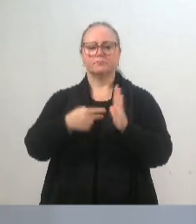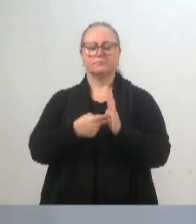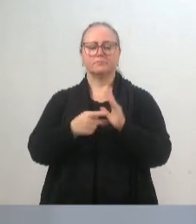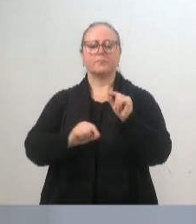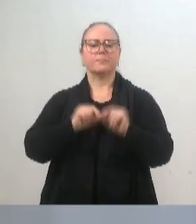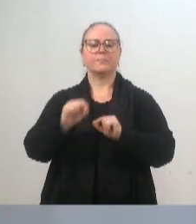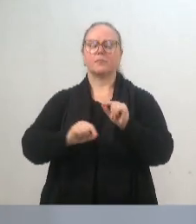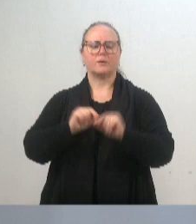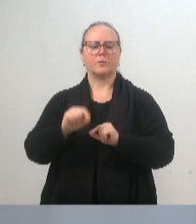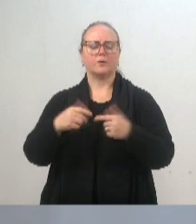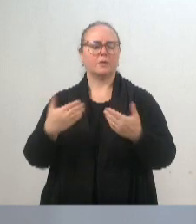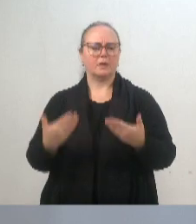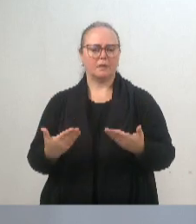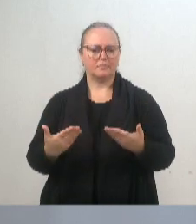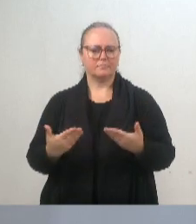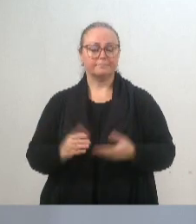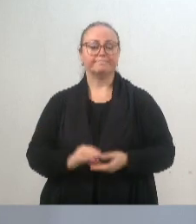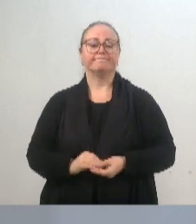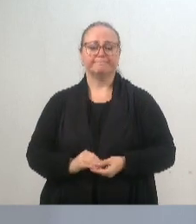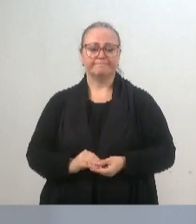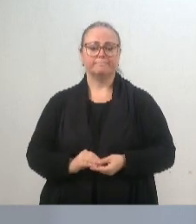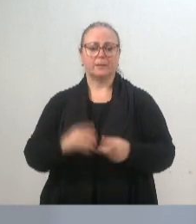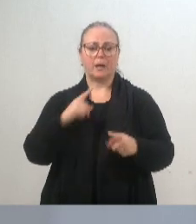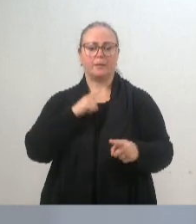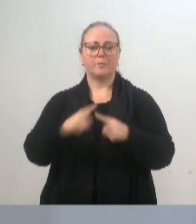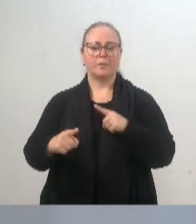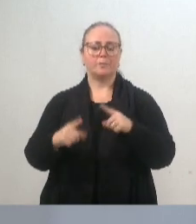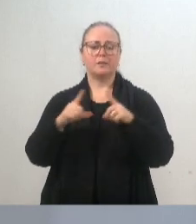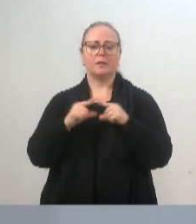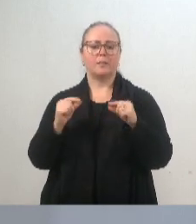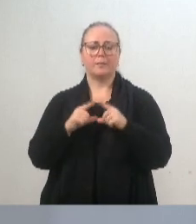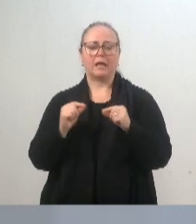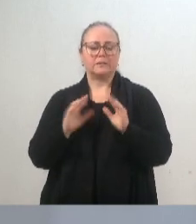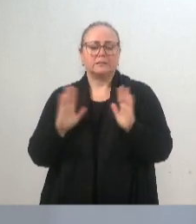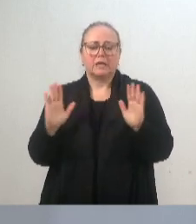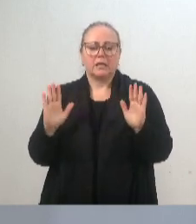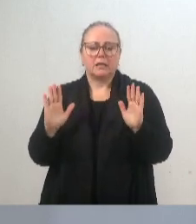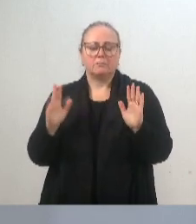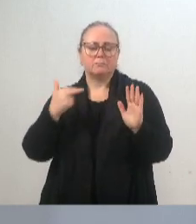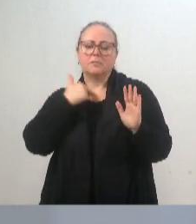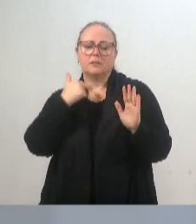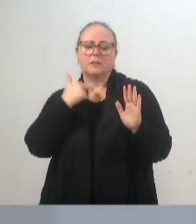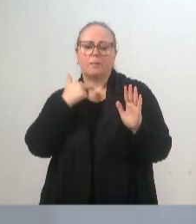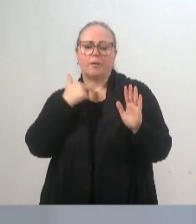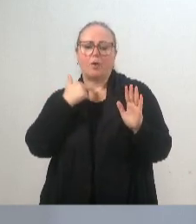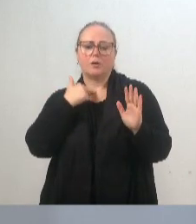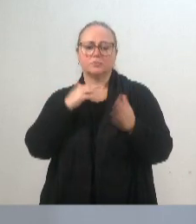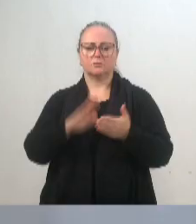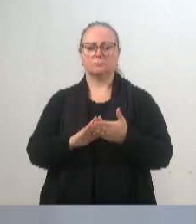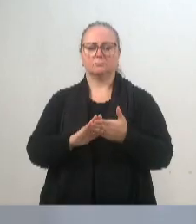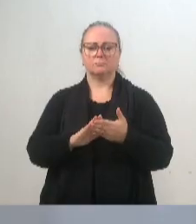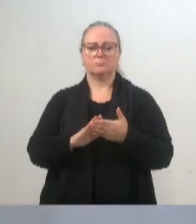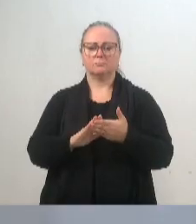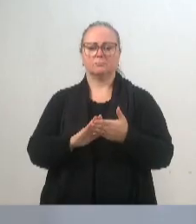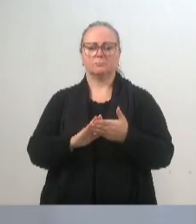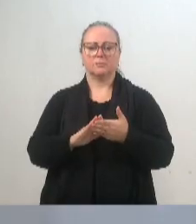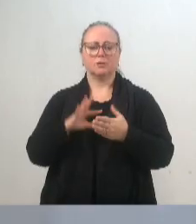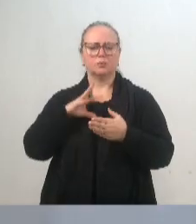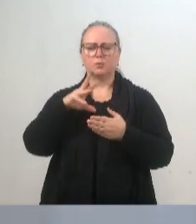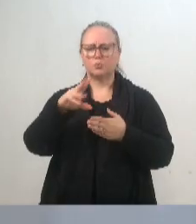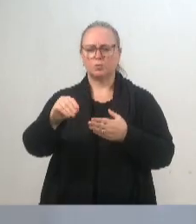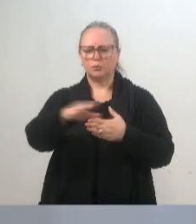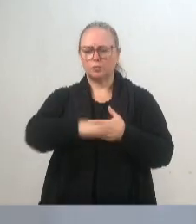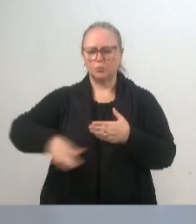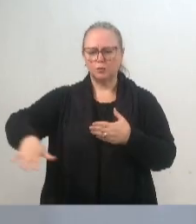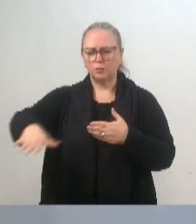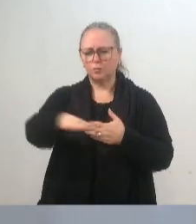de manifestação praticamente está proibida em Brasília. Esse tipo de manifestação está proibida em praticamente todo o plano piloto.